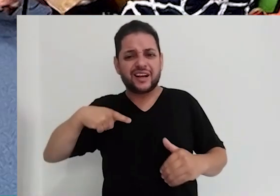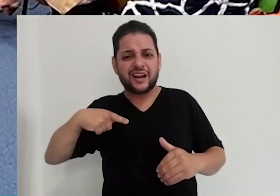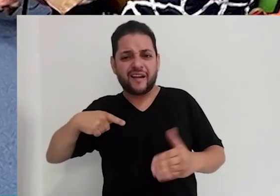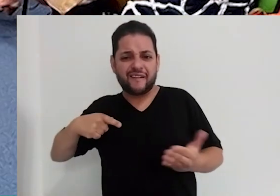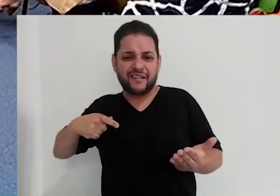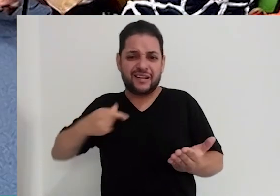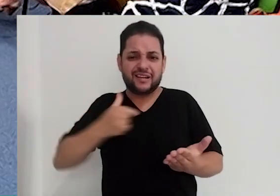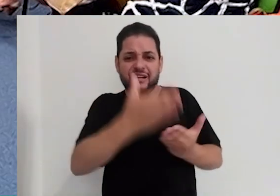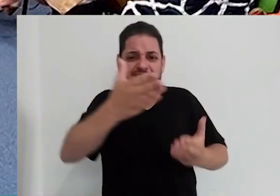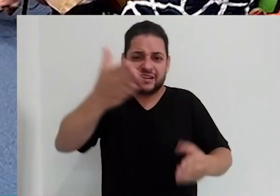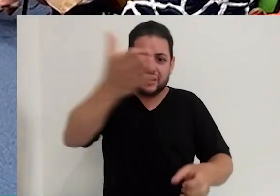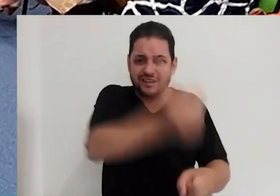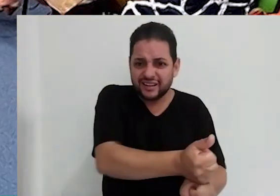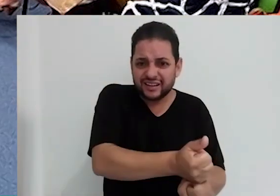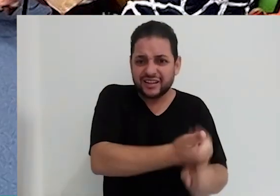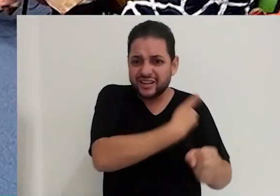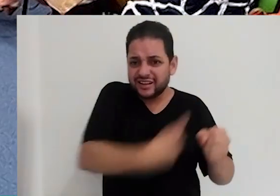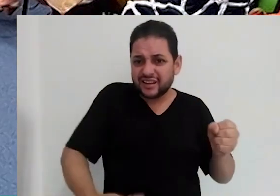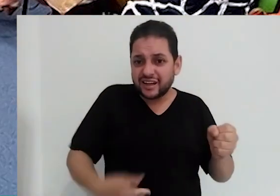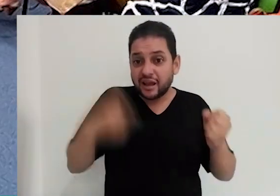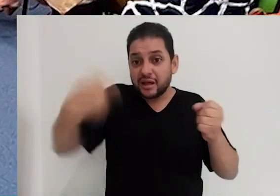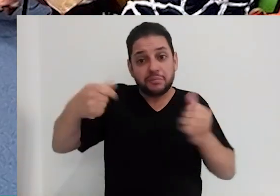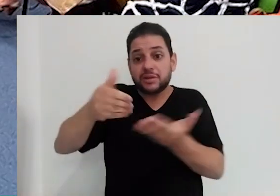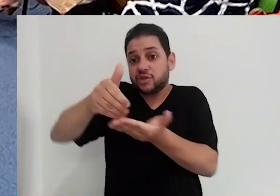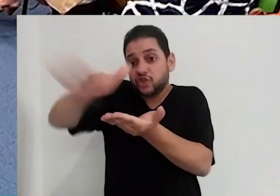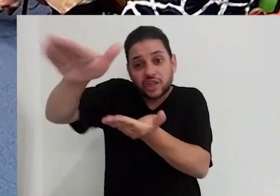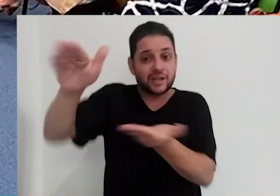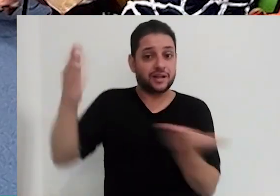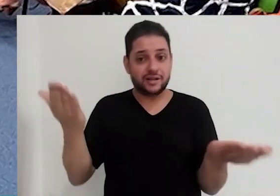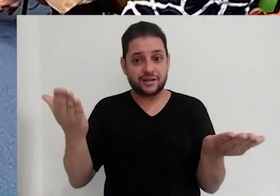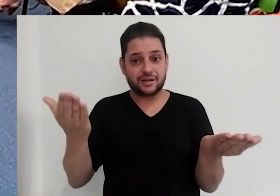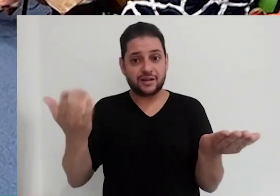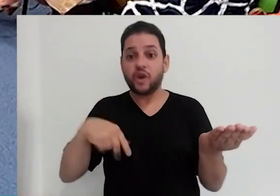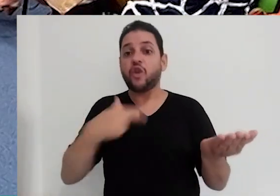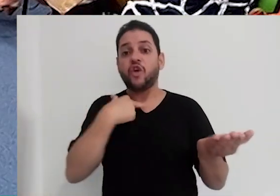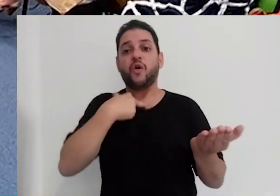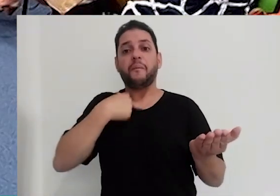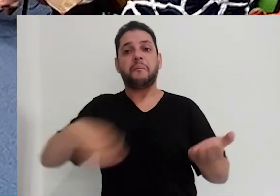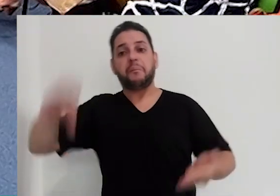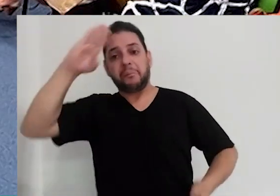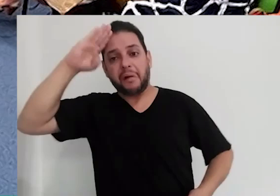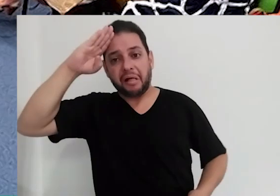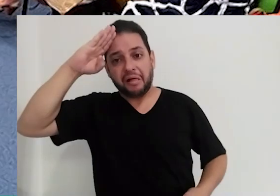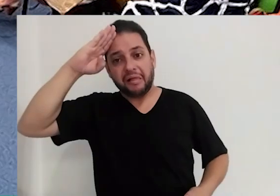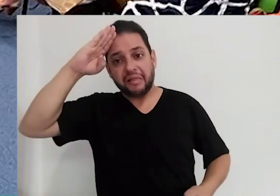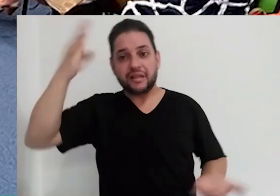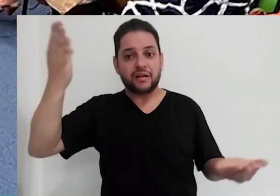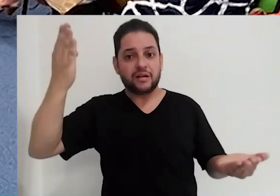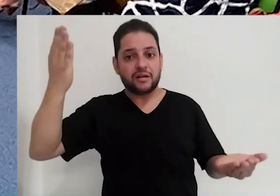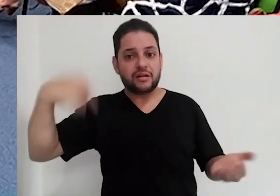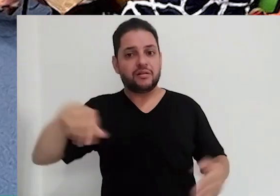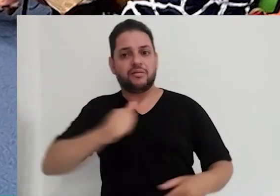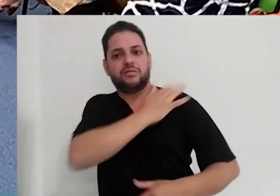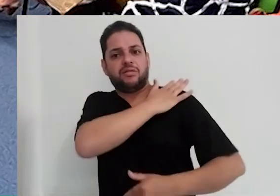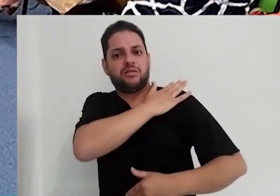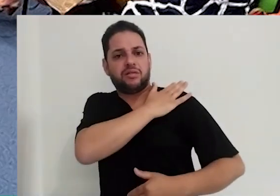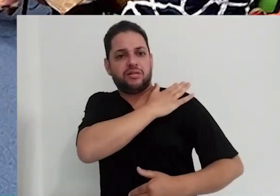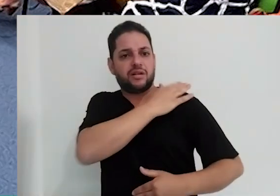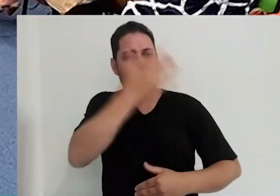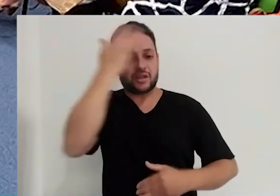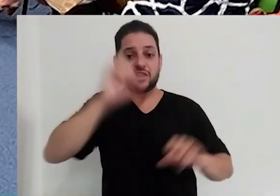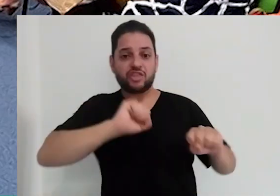governo tem que sair das Forças Armadas não pode est nas Forças Armadas essa pessoa não pode est participando das forças que vão defender a